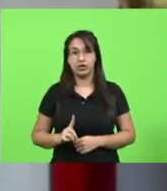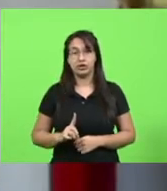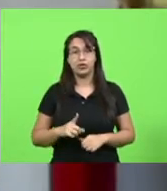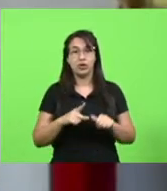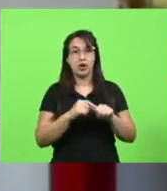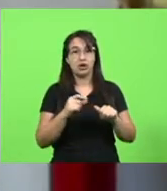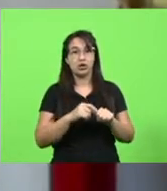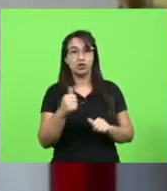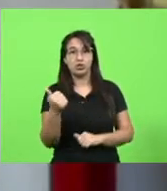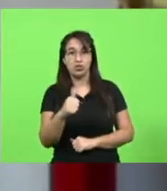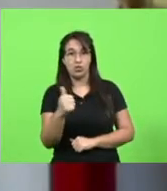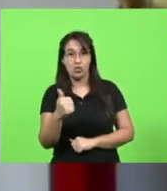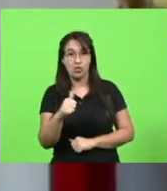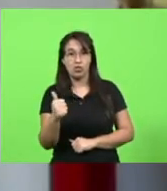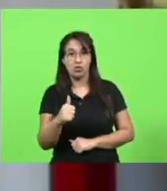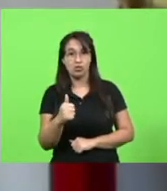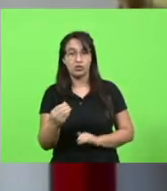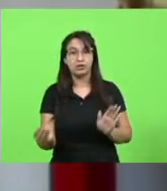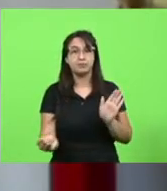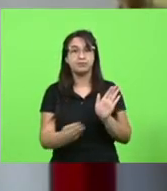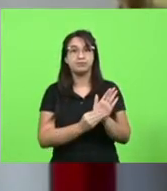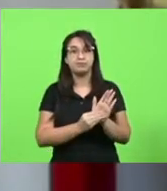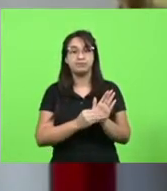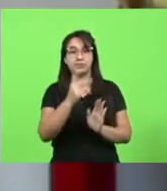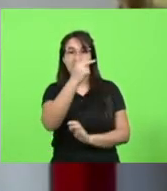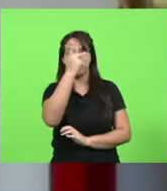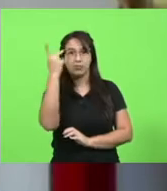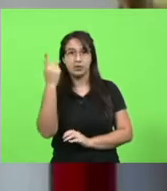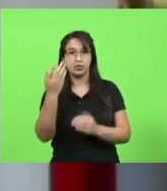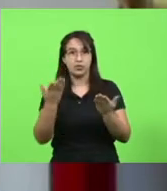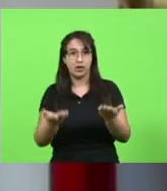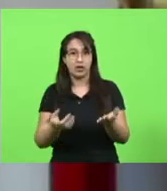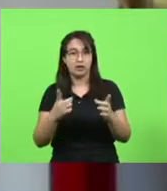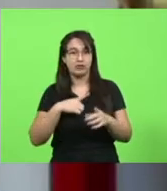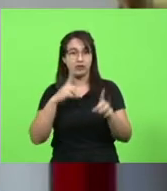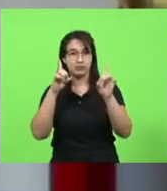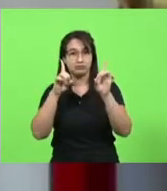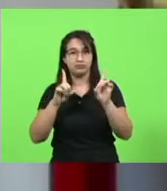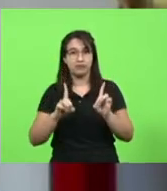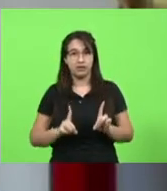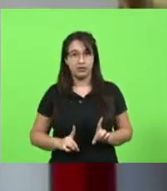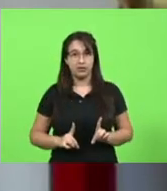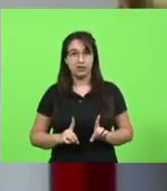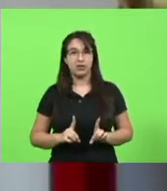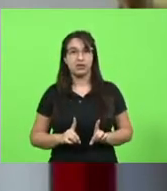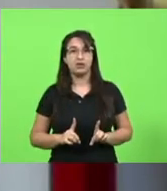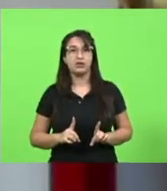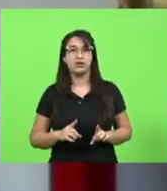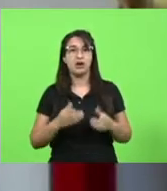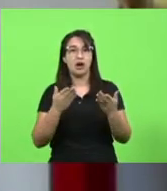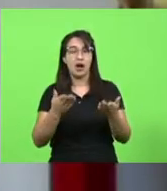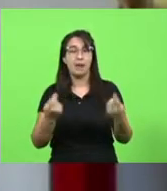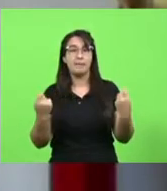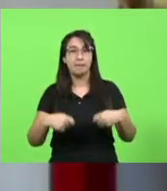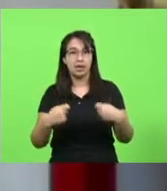que estabelece que a pessoa com deficiência, em época de calamidade, ela tem que ter um